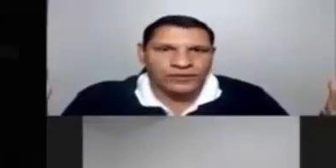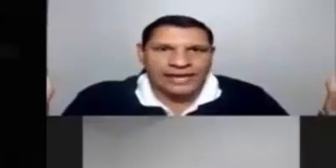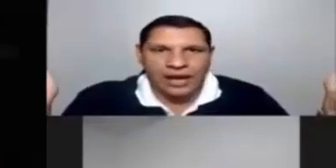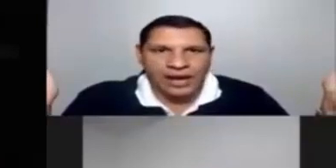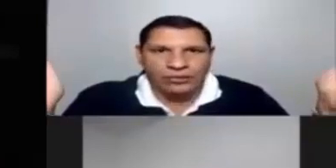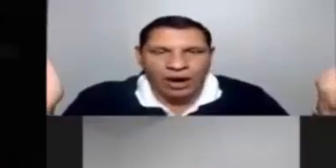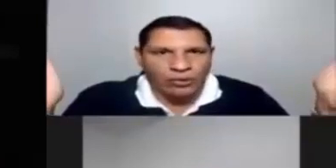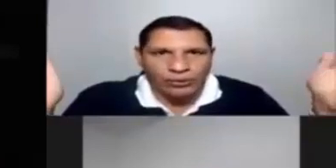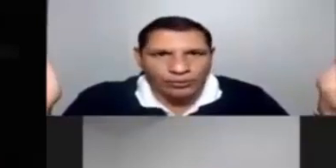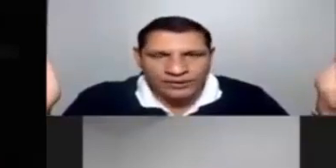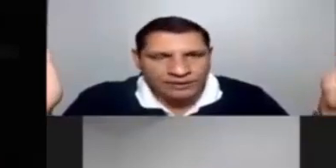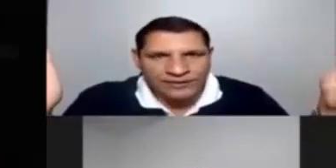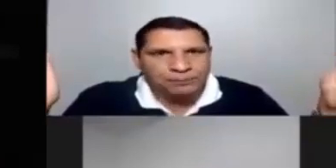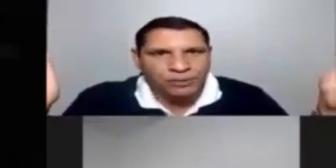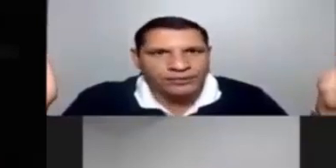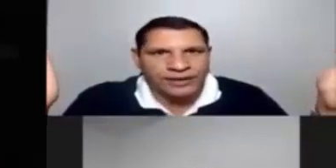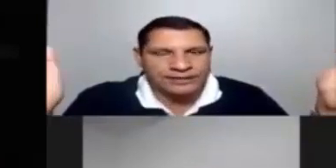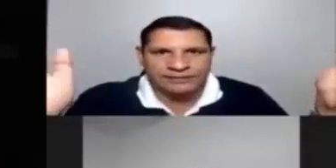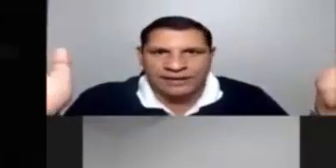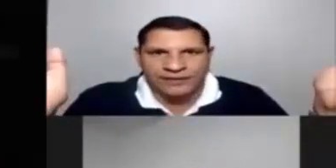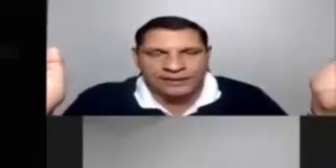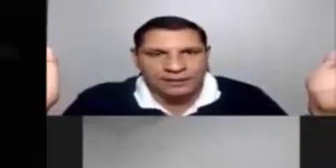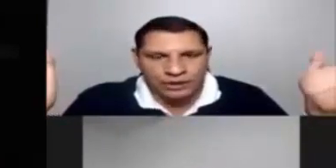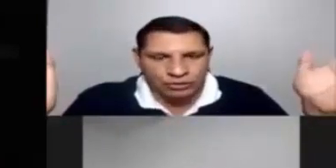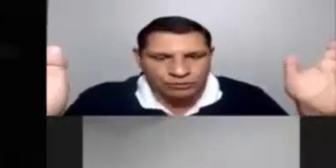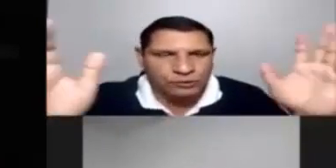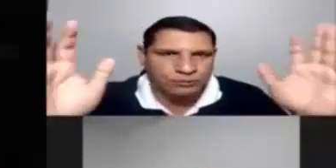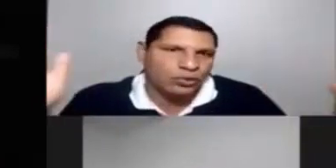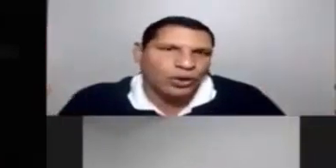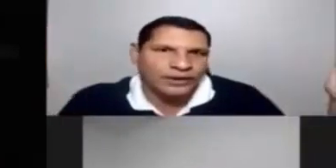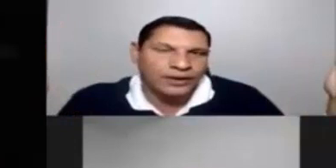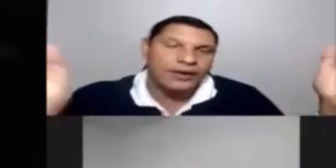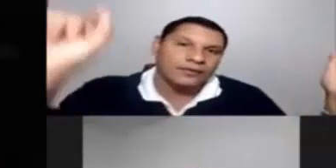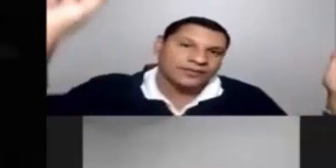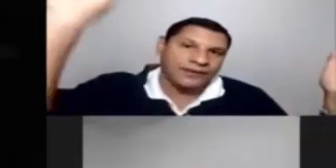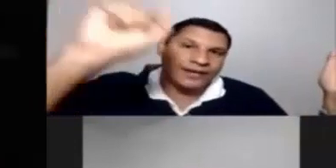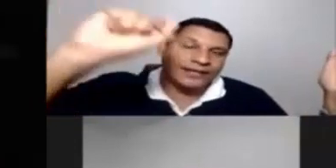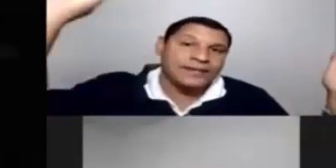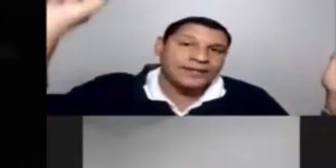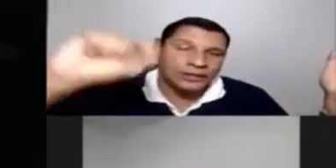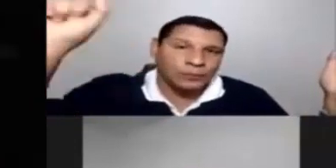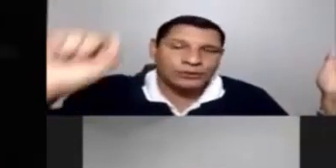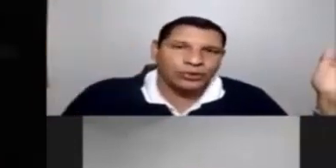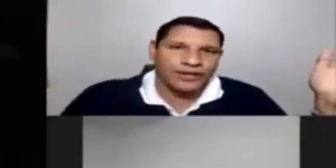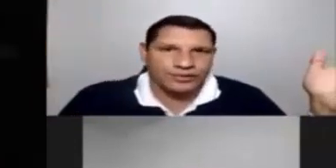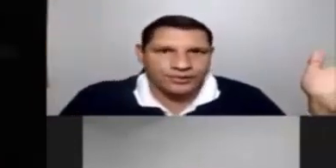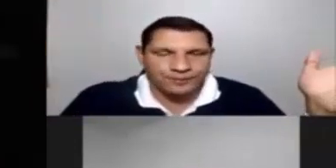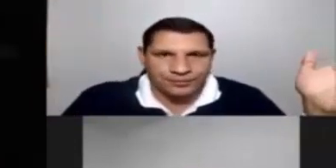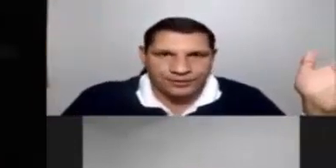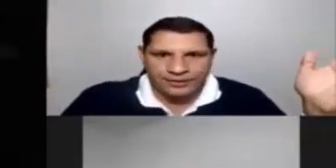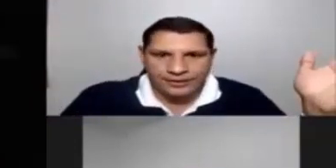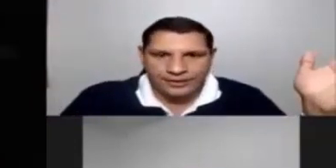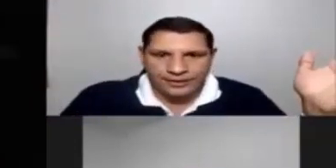Então é igual quando você vai fazer prova, né? Você vai ali fazer questão de múltipla escolha. Você vai eliminando as opções.